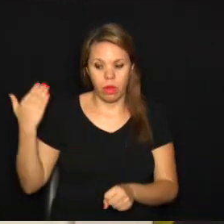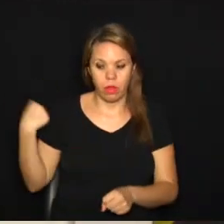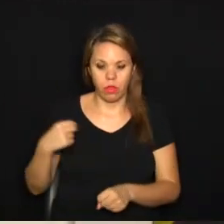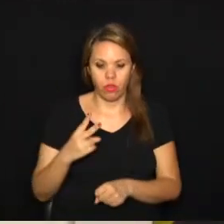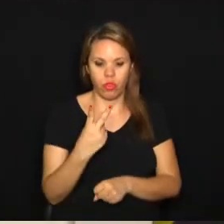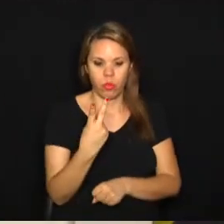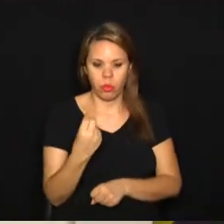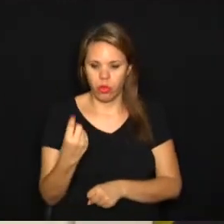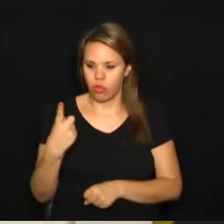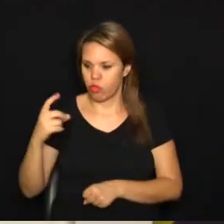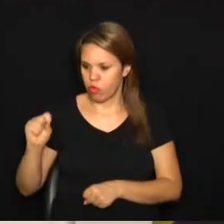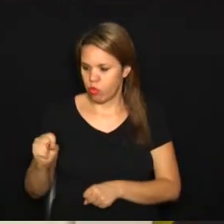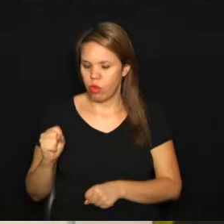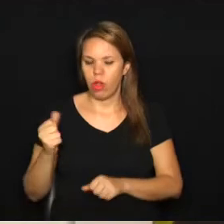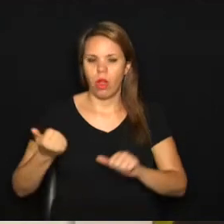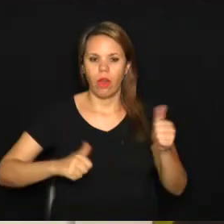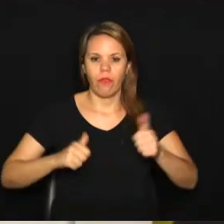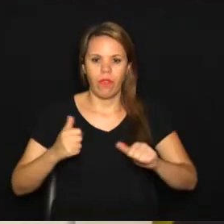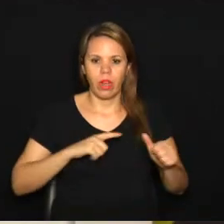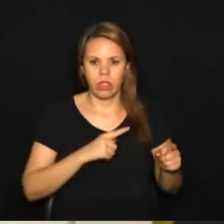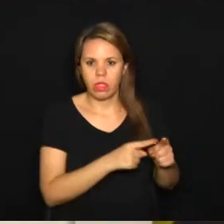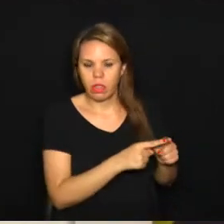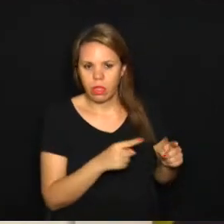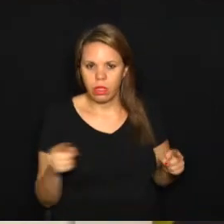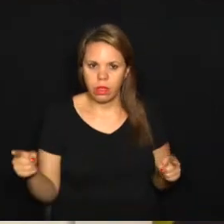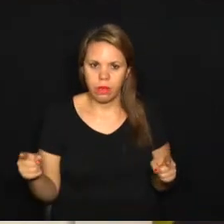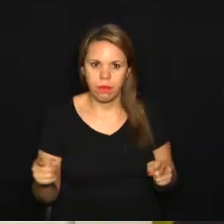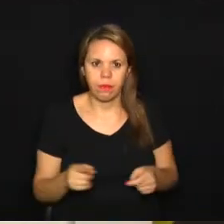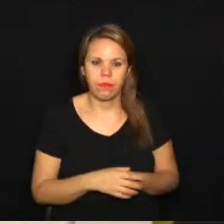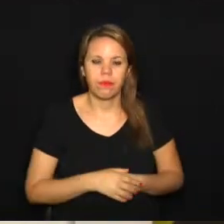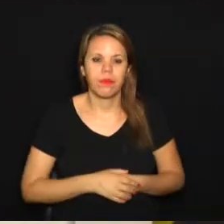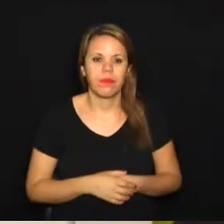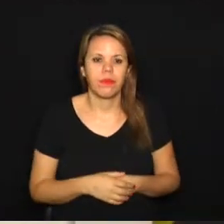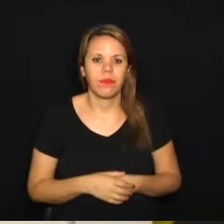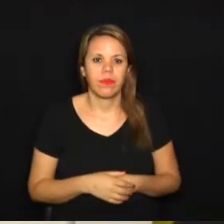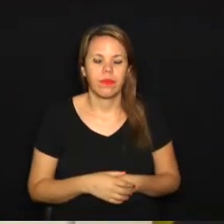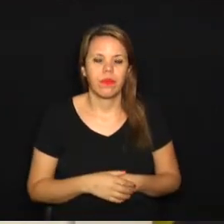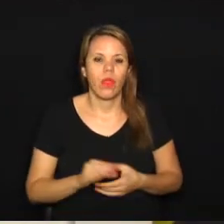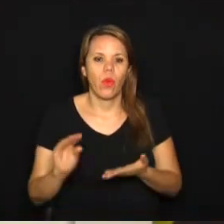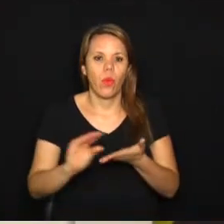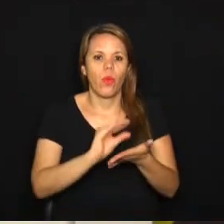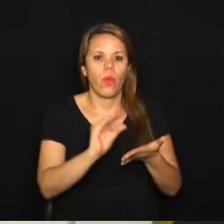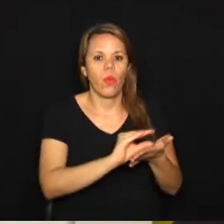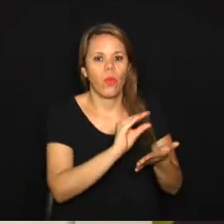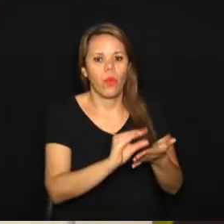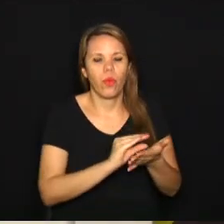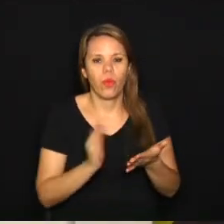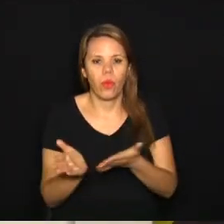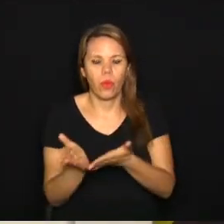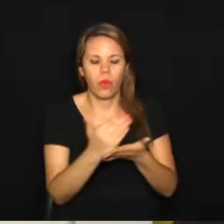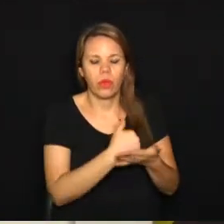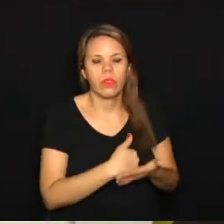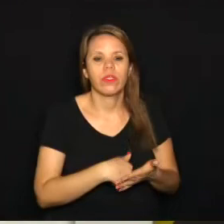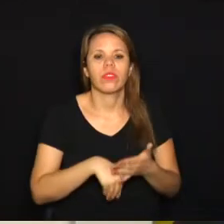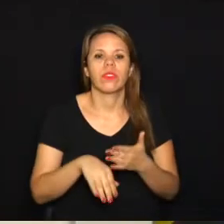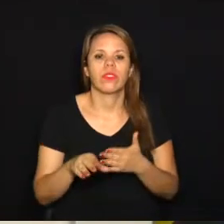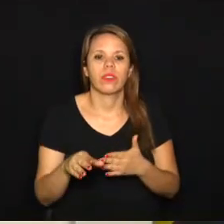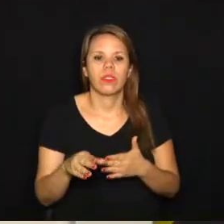2018, e a variação que teve no período. Então, as receitas totais da Prefeitura de Campinas no ano de